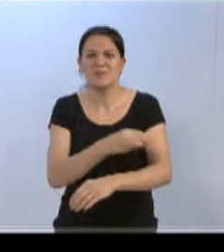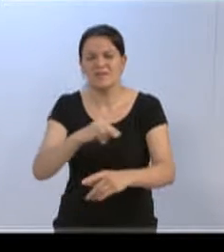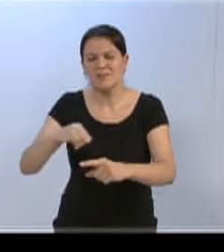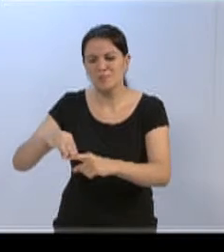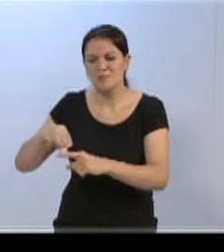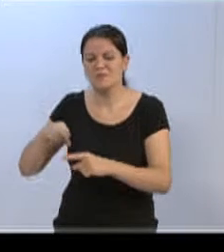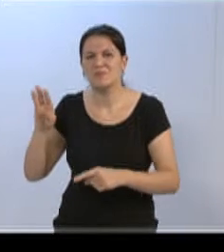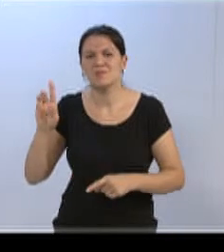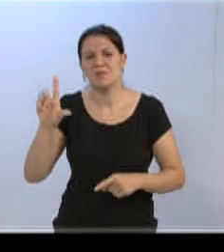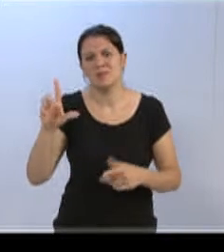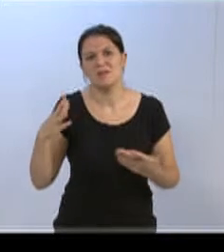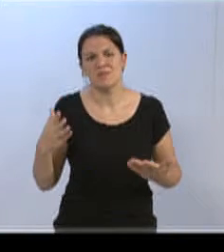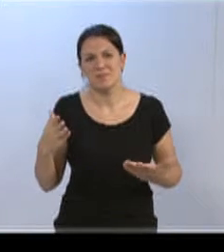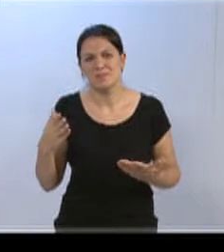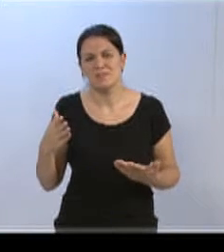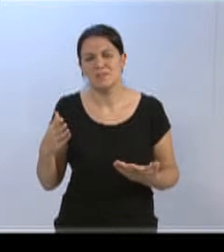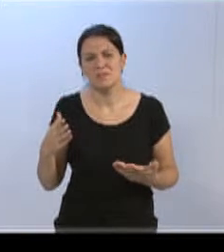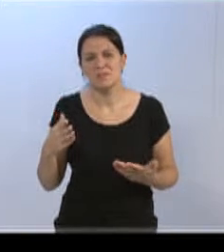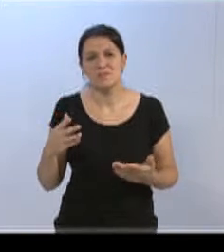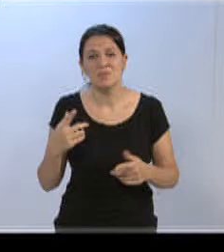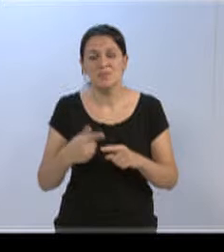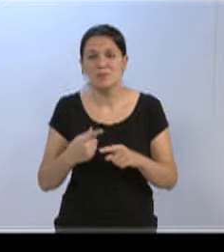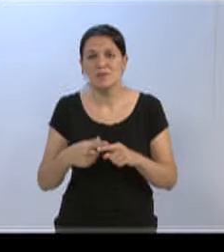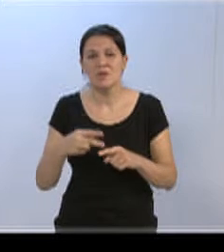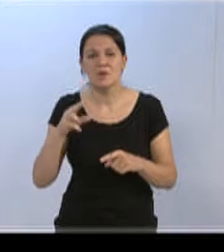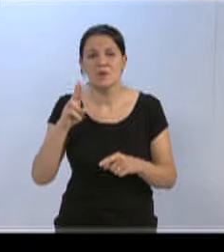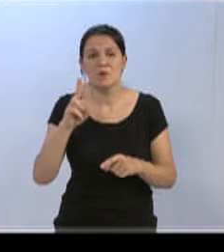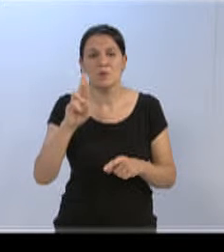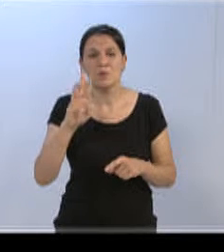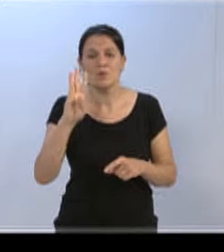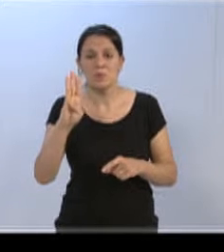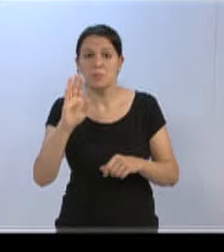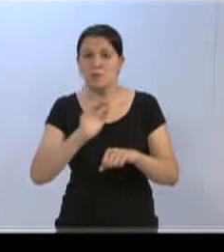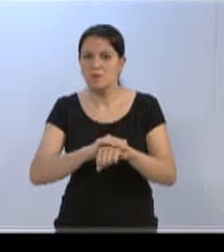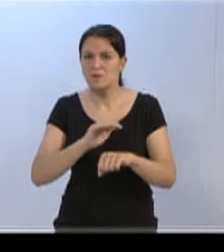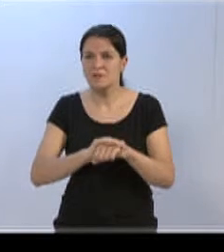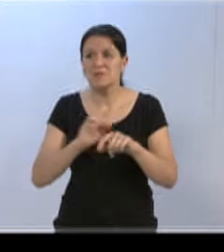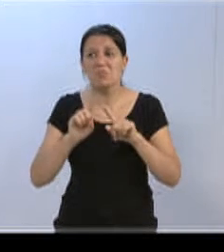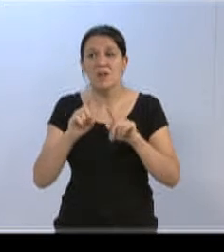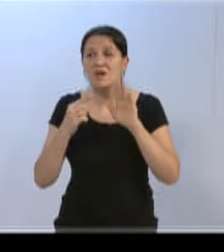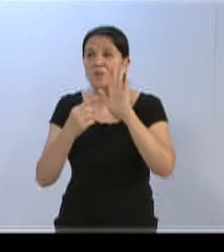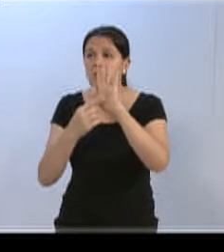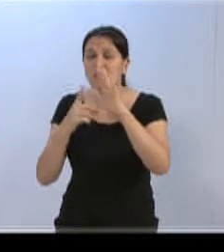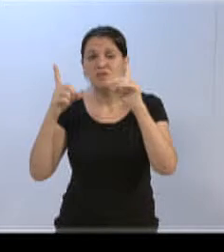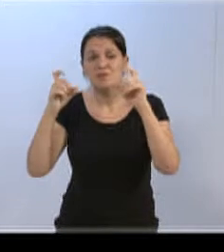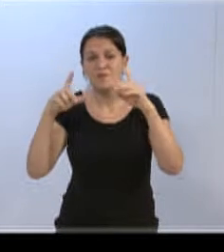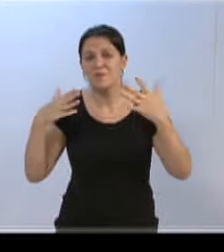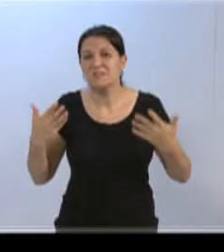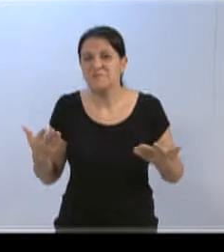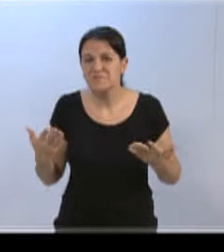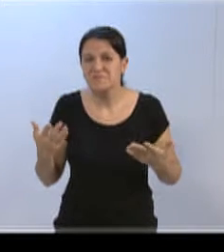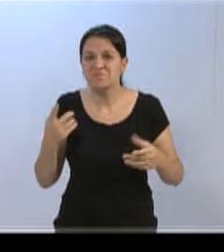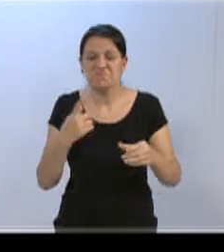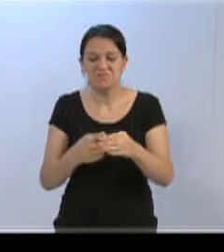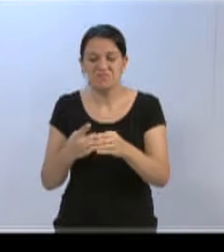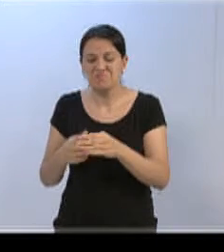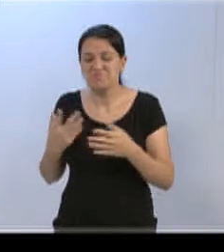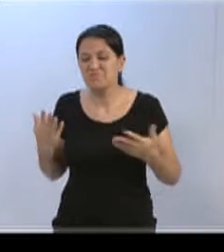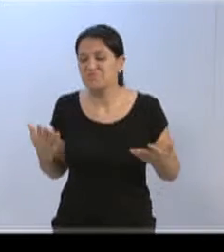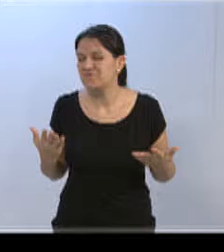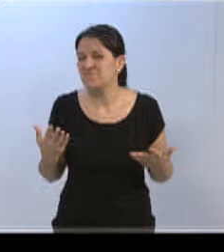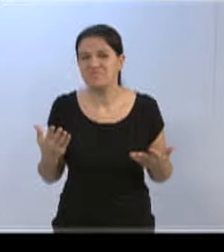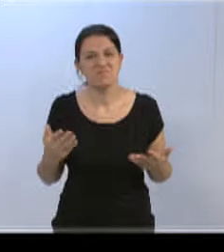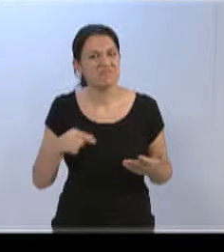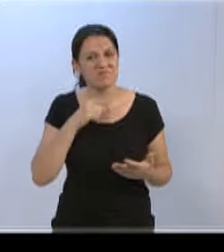esse serviço ele era prestado pela urbanizadora e as fotos falam por si só. Realmente é um